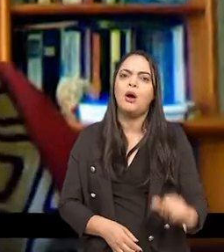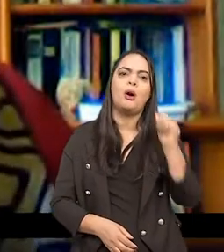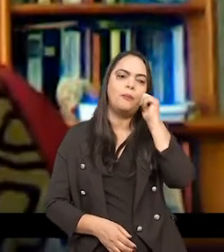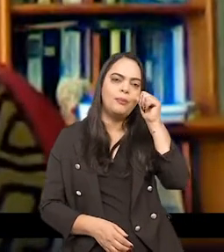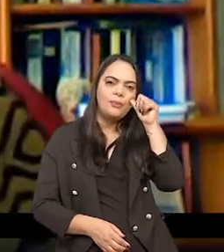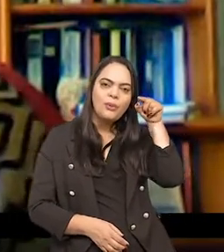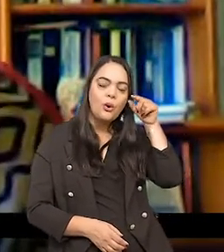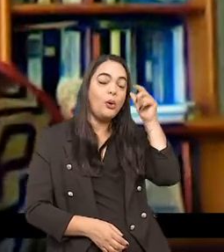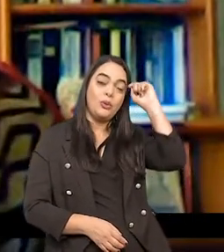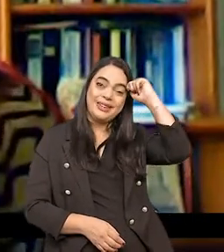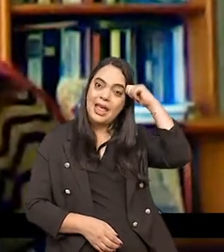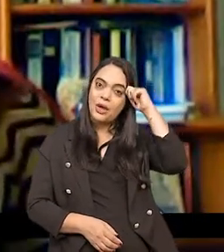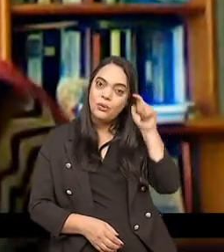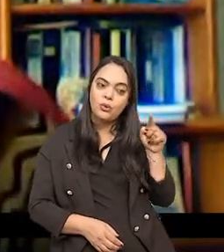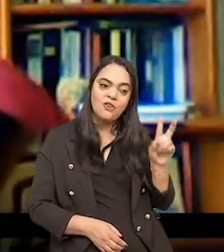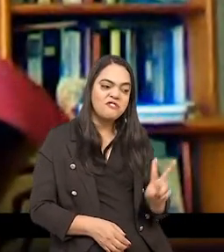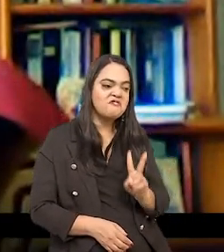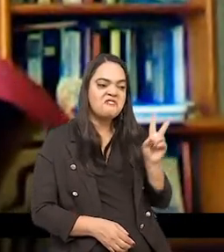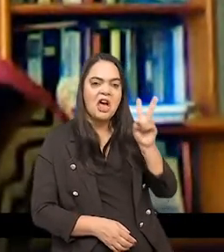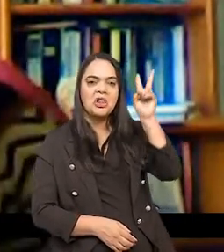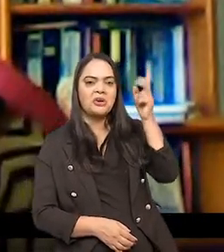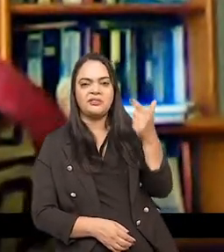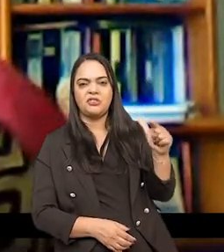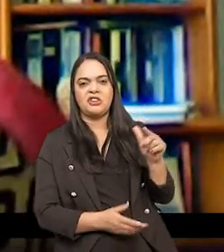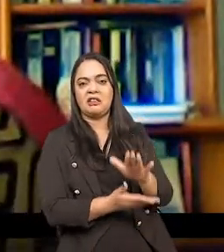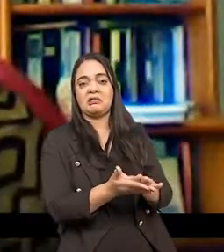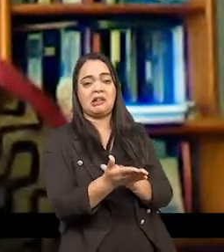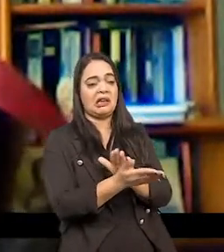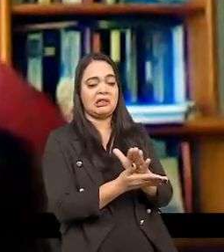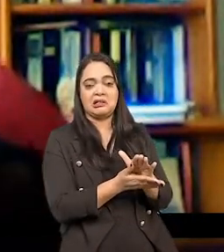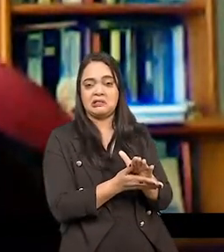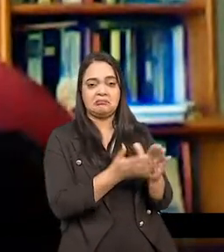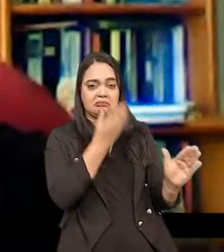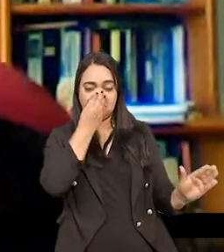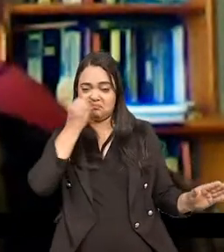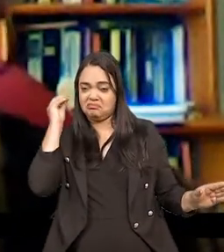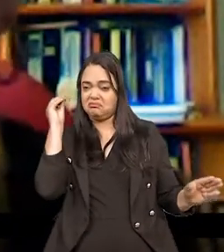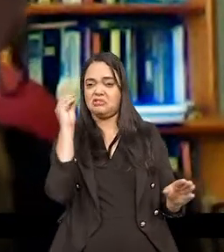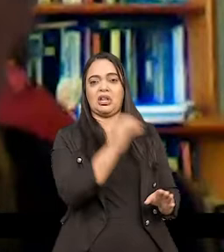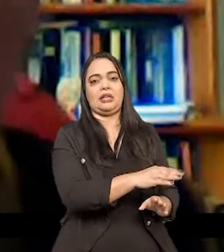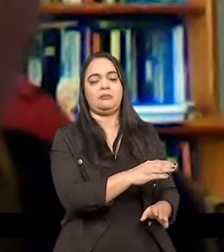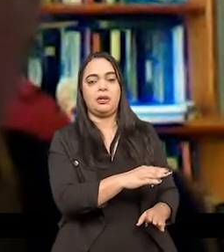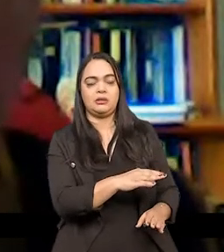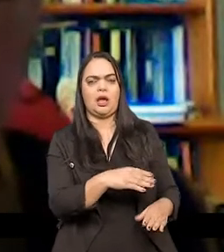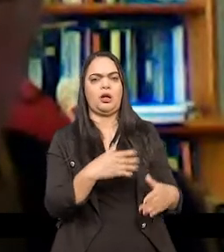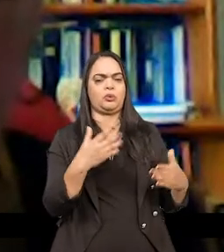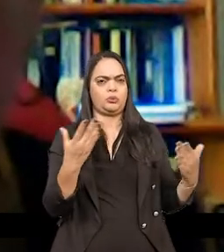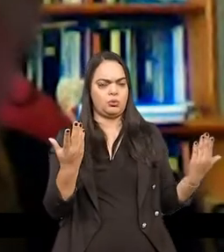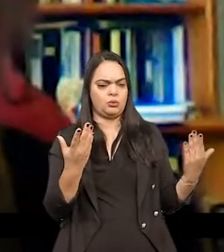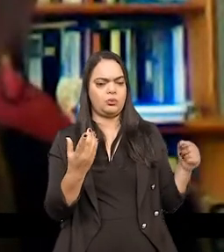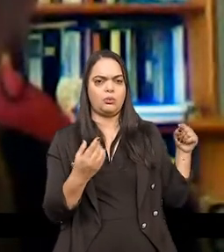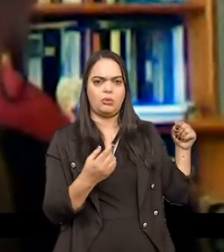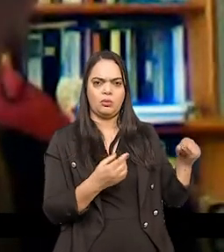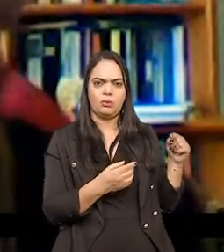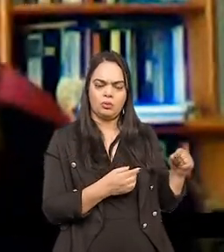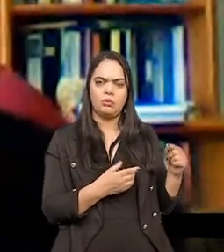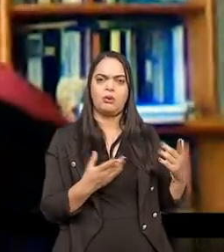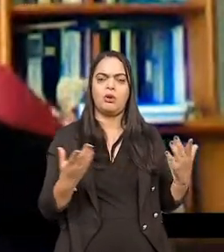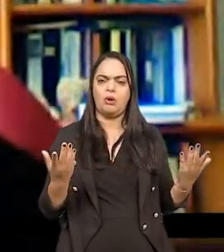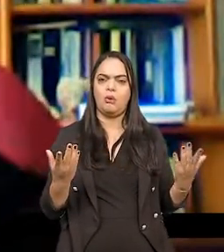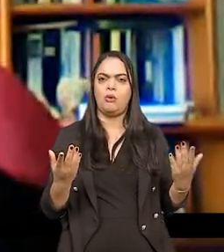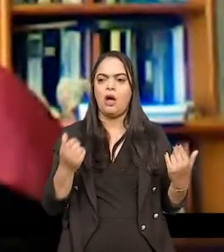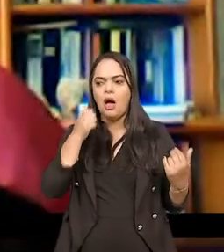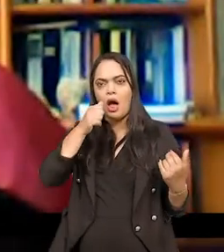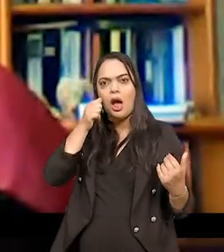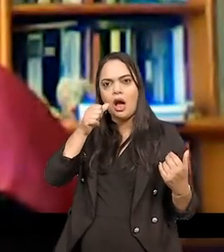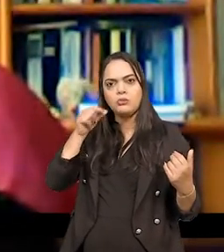elite brasileira, ele era uma pecinha, uma molinha na engrenagem do sistema econômico brasileiro, as mulheres